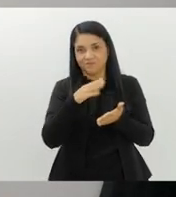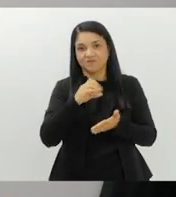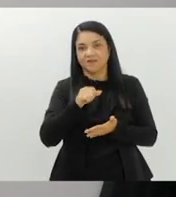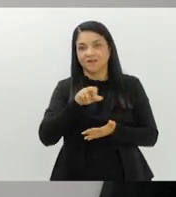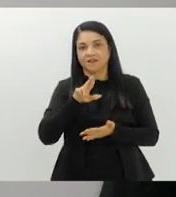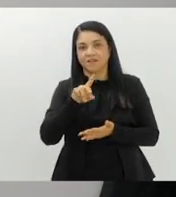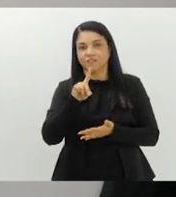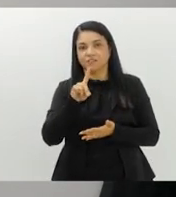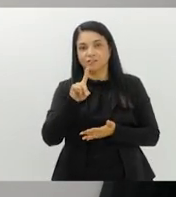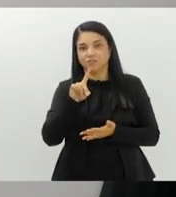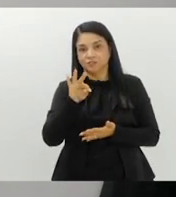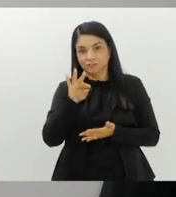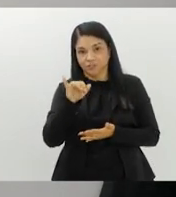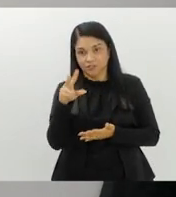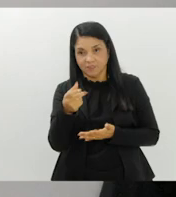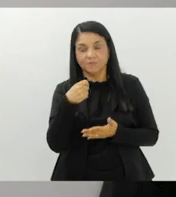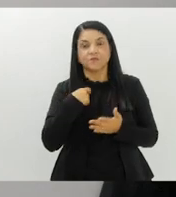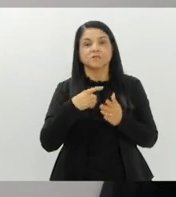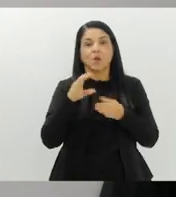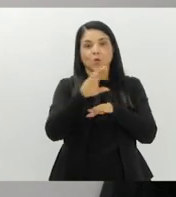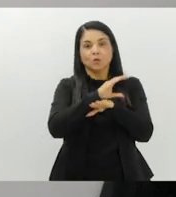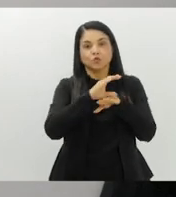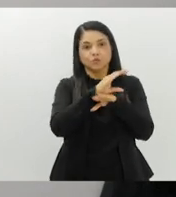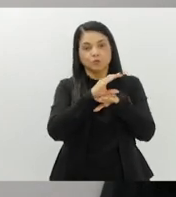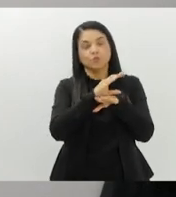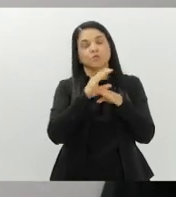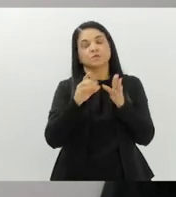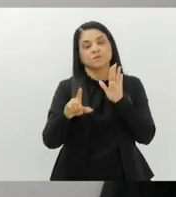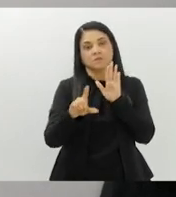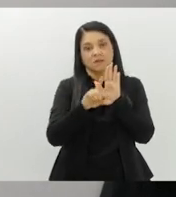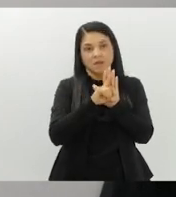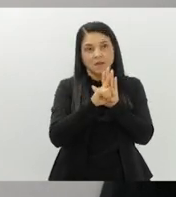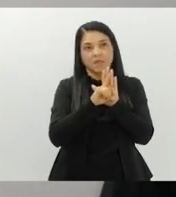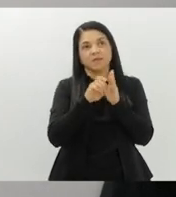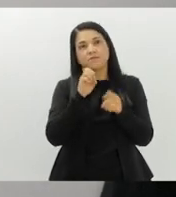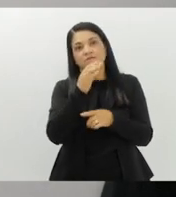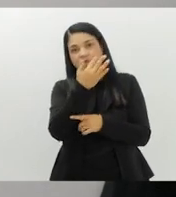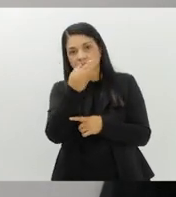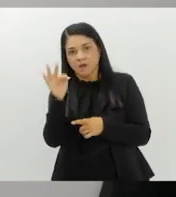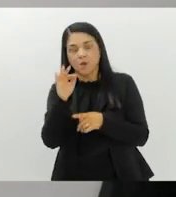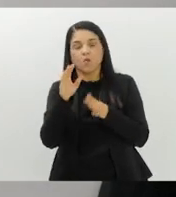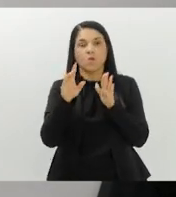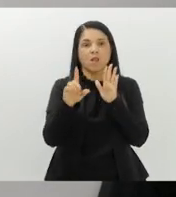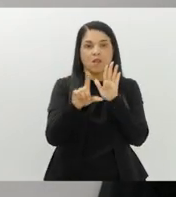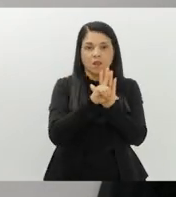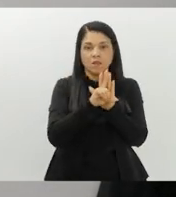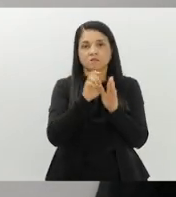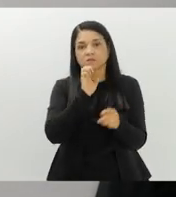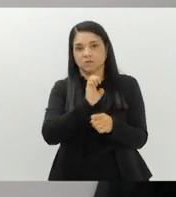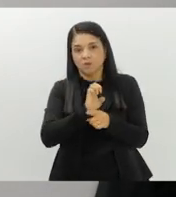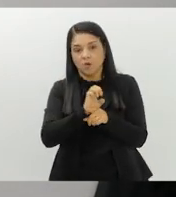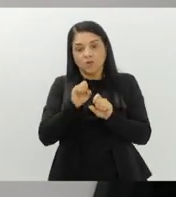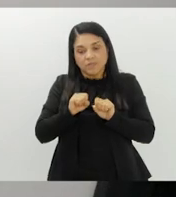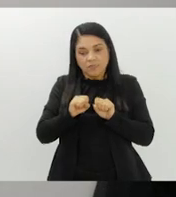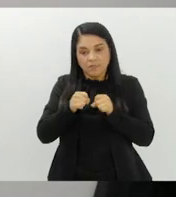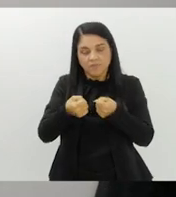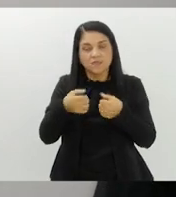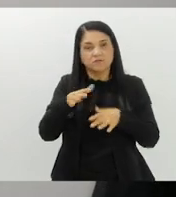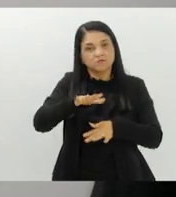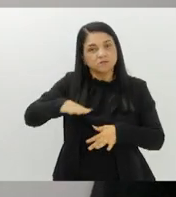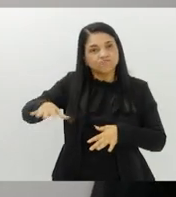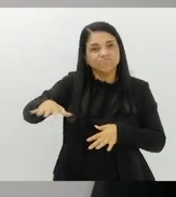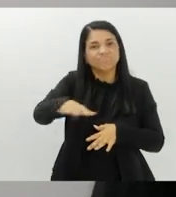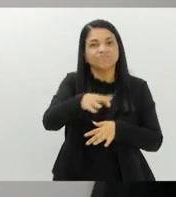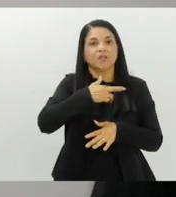as constituições, são leis federais e algumas estaduais, que pertence, que defende a todo o território,